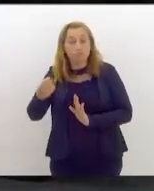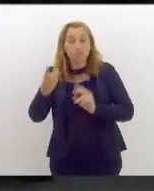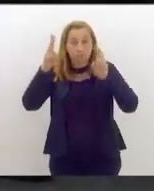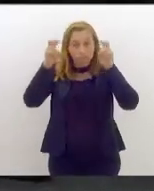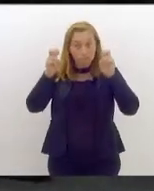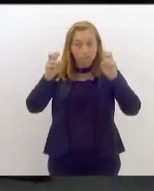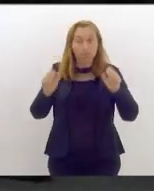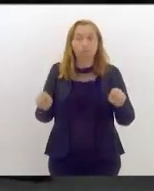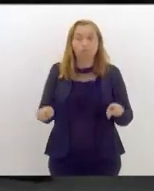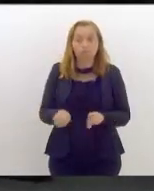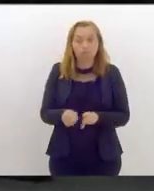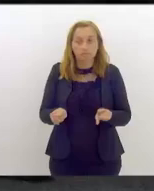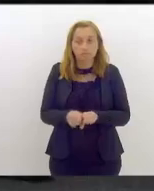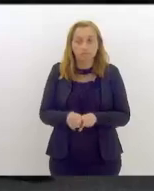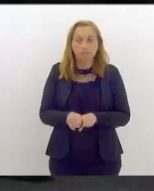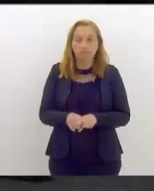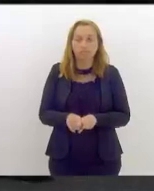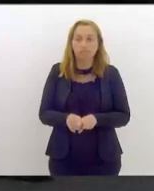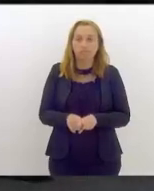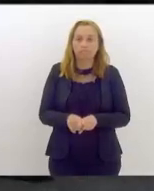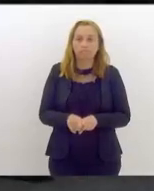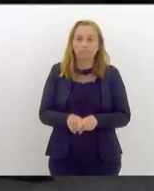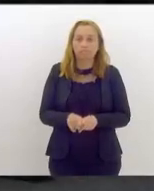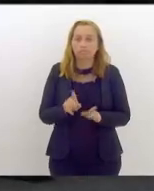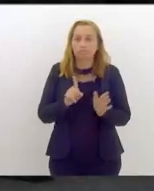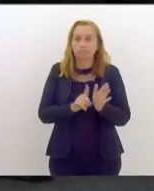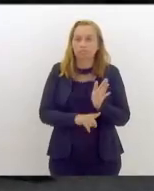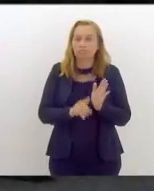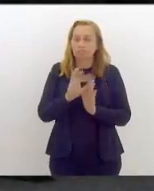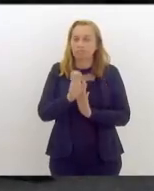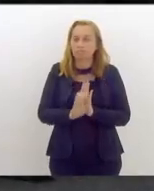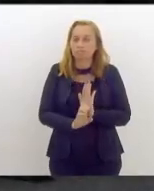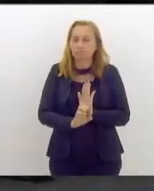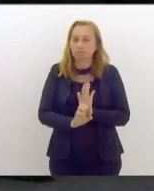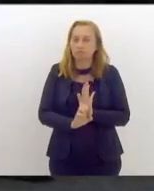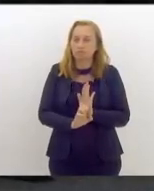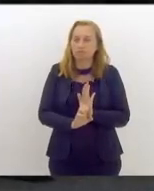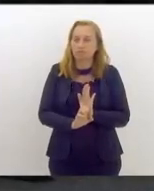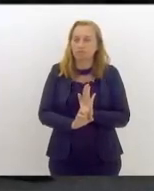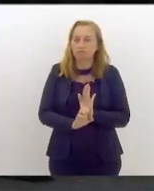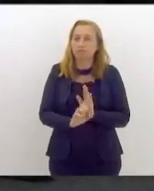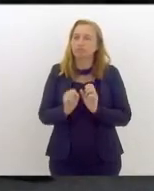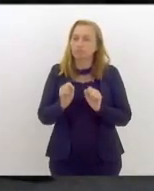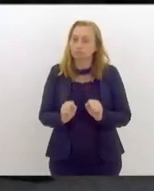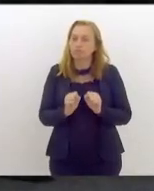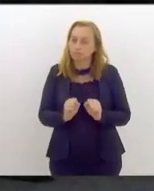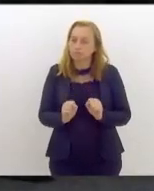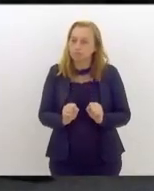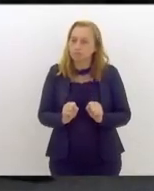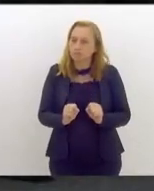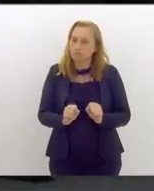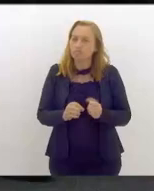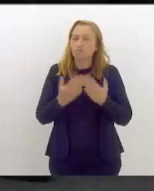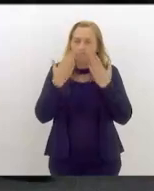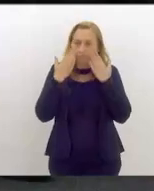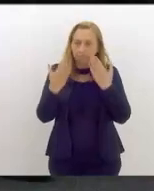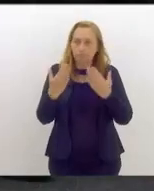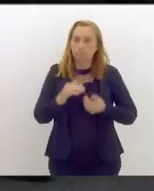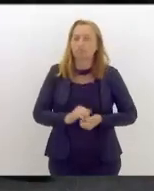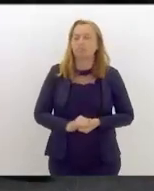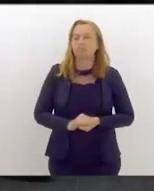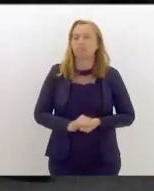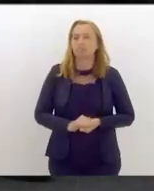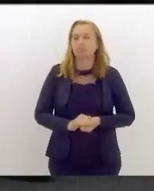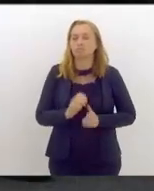questão é que possa também dirimir a natureza dessas emendas que foram e que poderão ser apresentadas